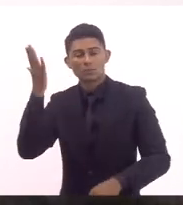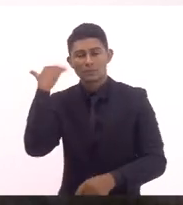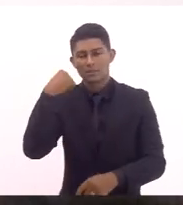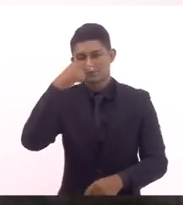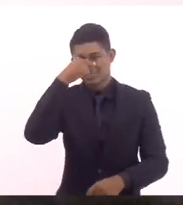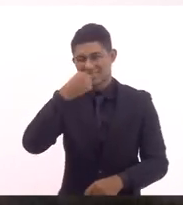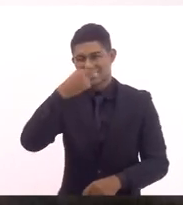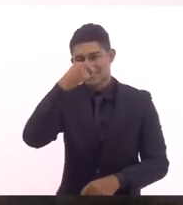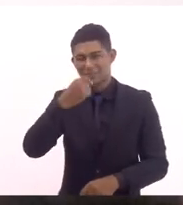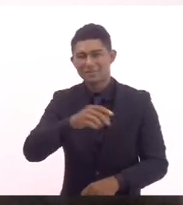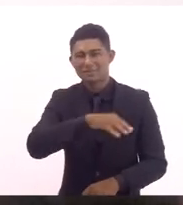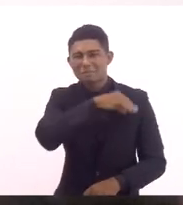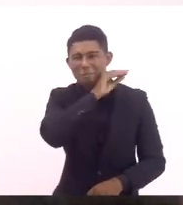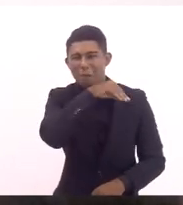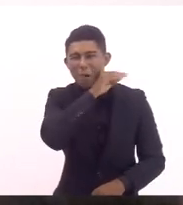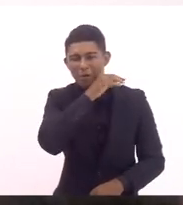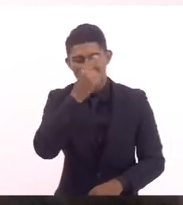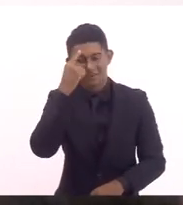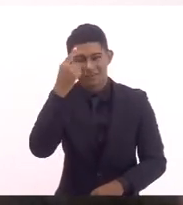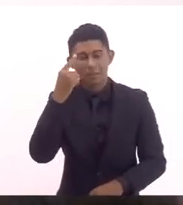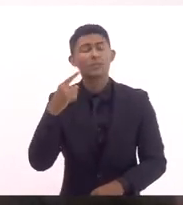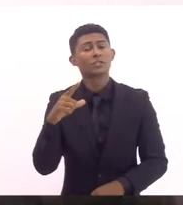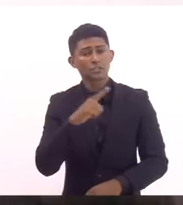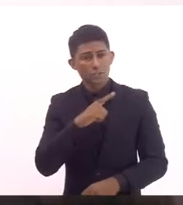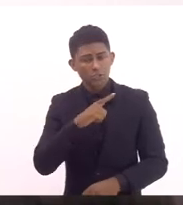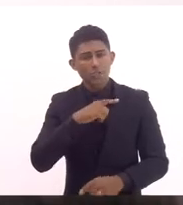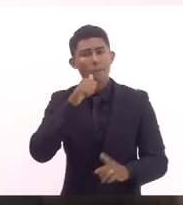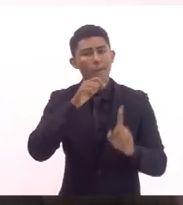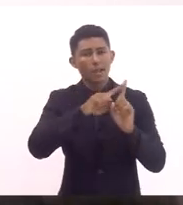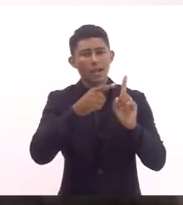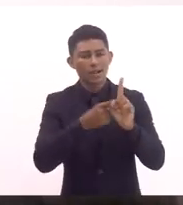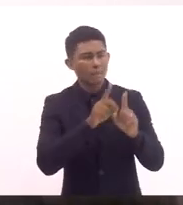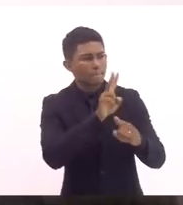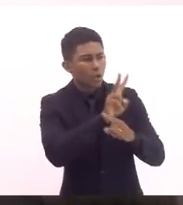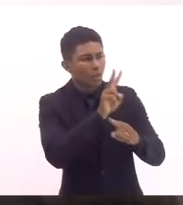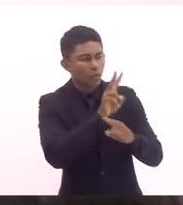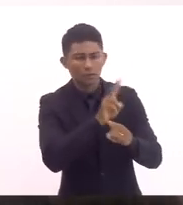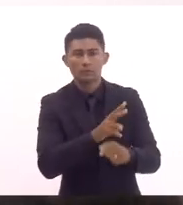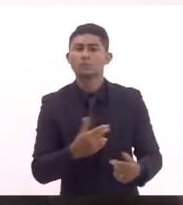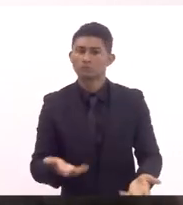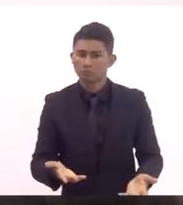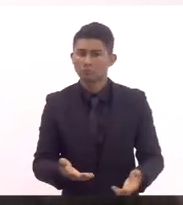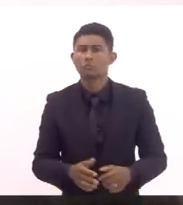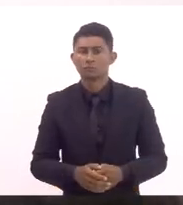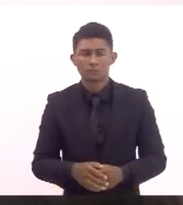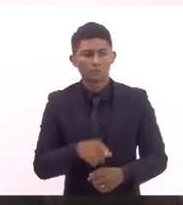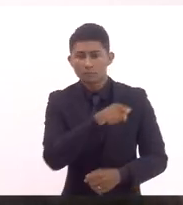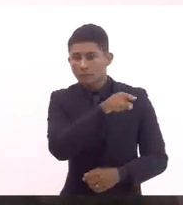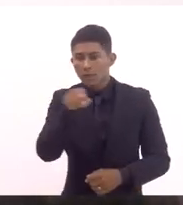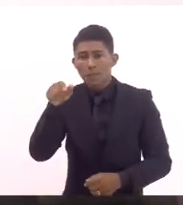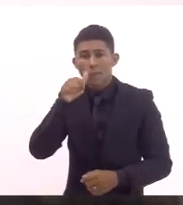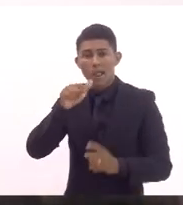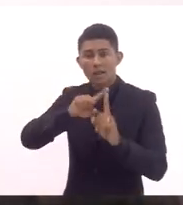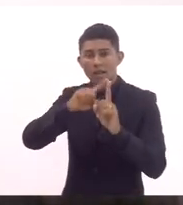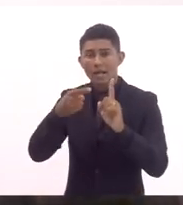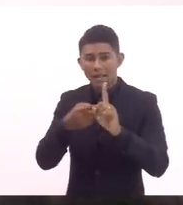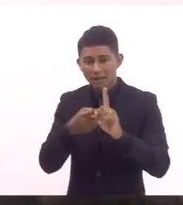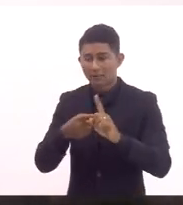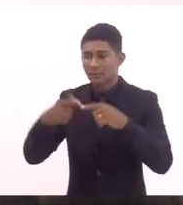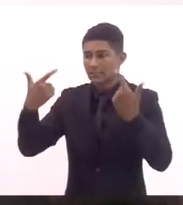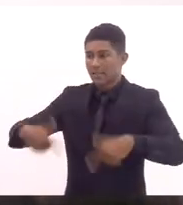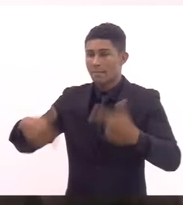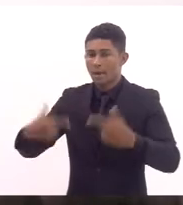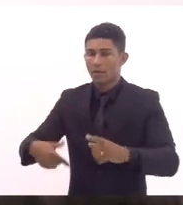ali a gente viu um aparador Ford de proteção das Gestantes gestantes afastadas do seu espaço de trabalho para poder trabalhar de